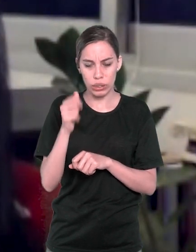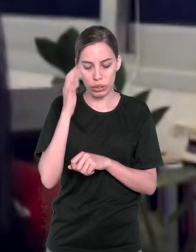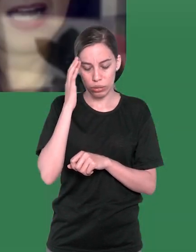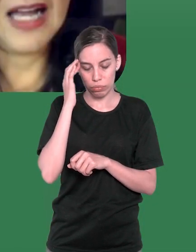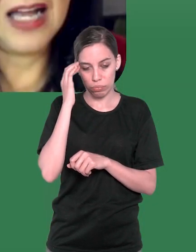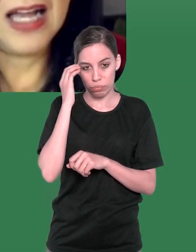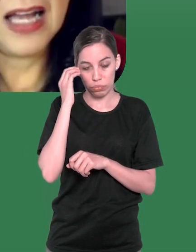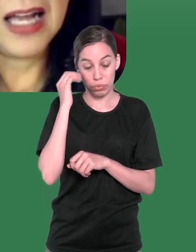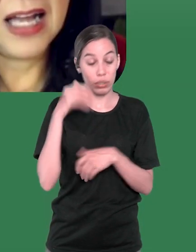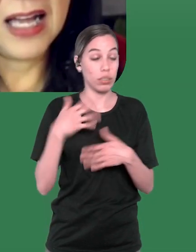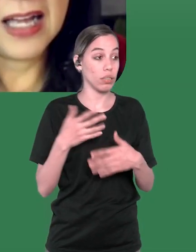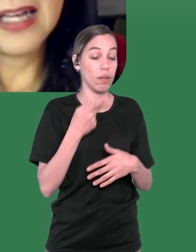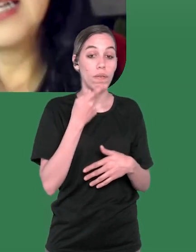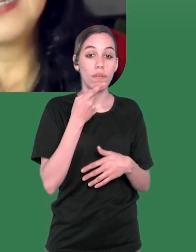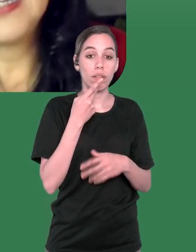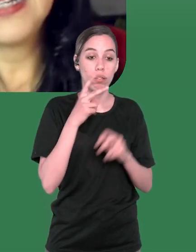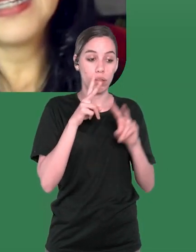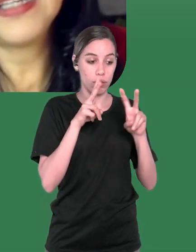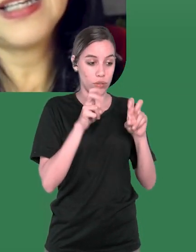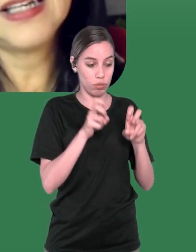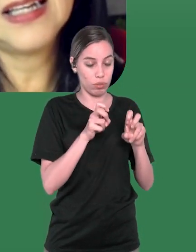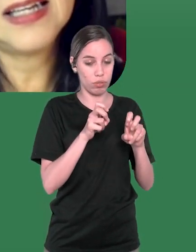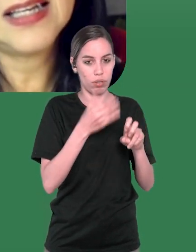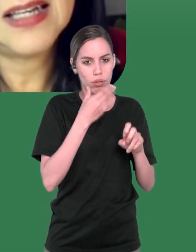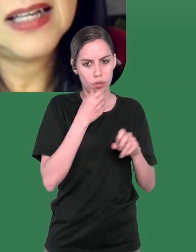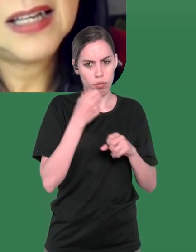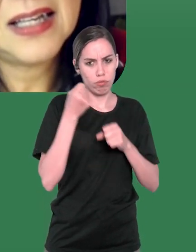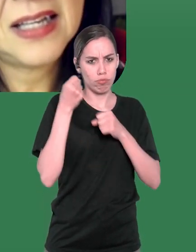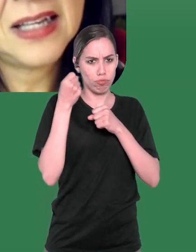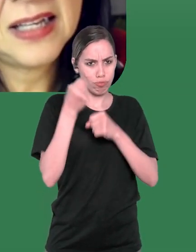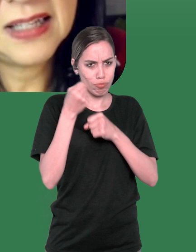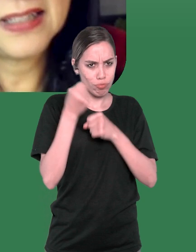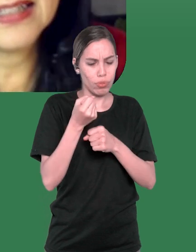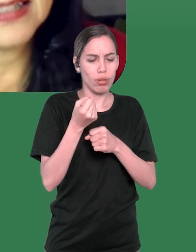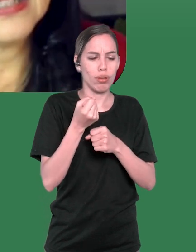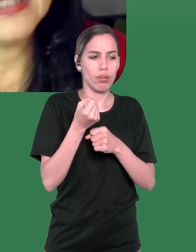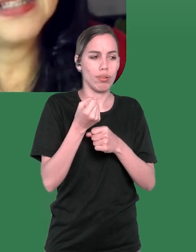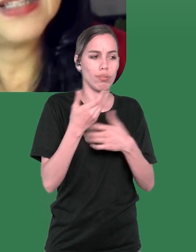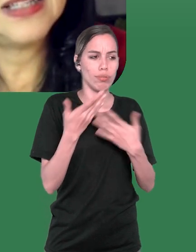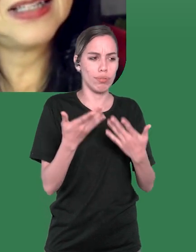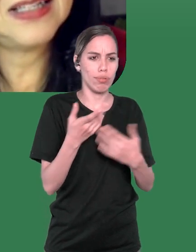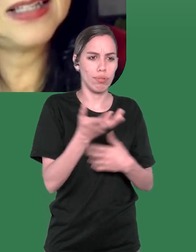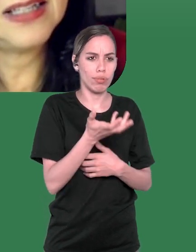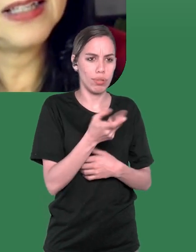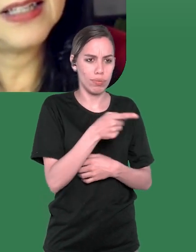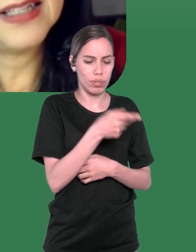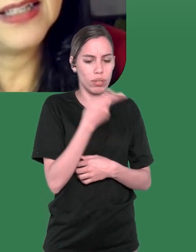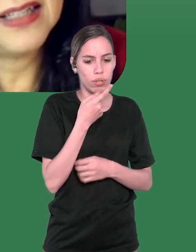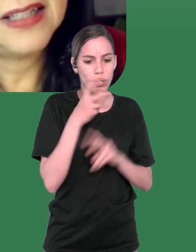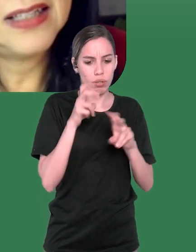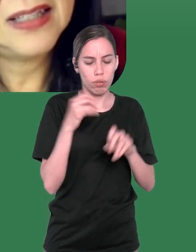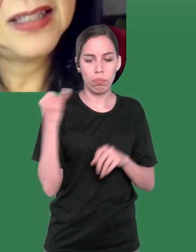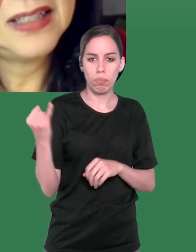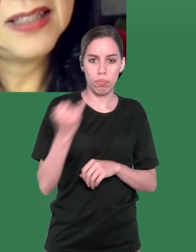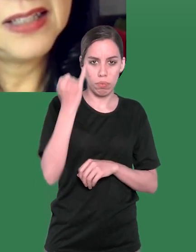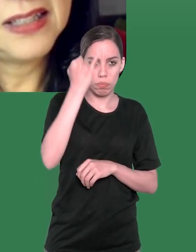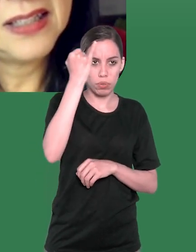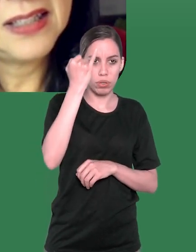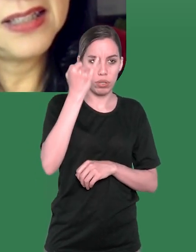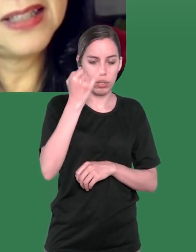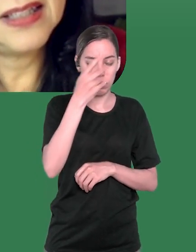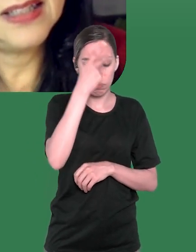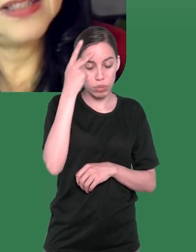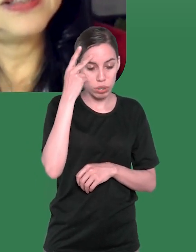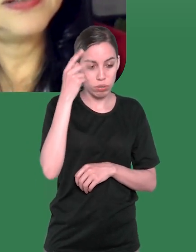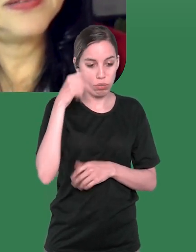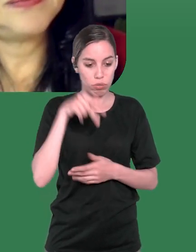E a gente falando de Drummond e desse ativismo dele, eu quero te pedir para falar assim, até da importância mesmo, né? Do escritor